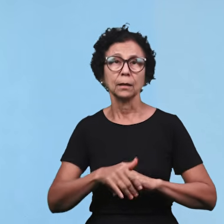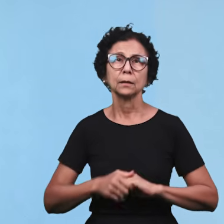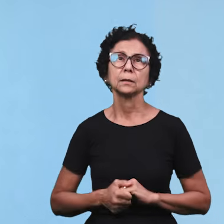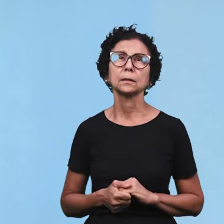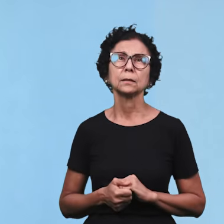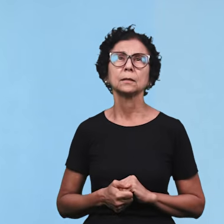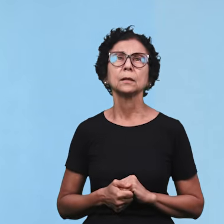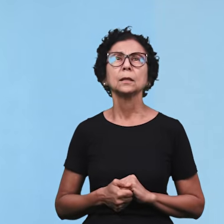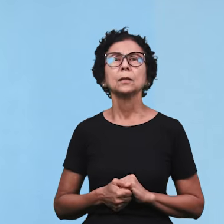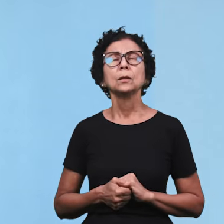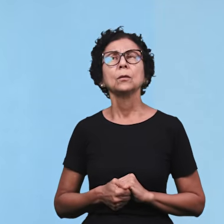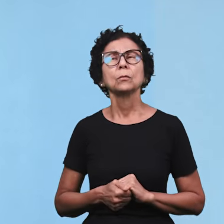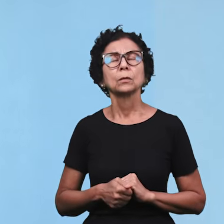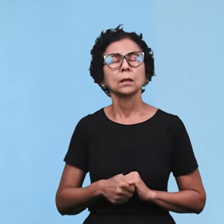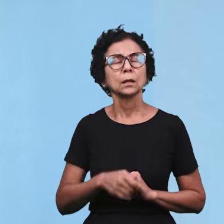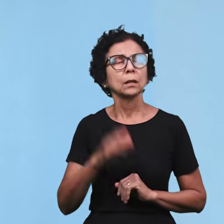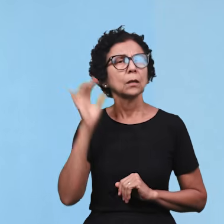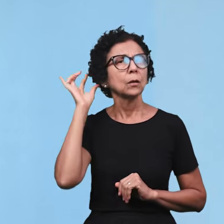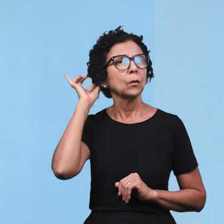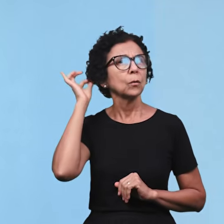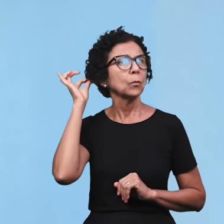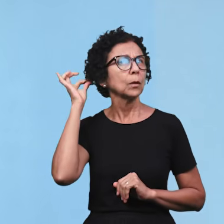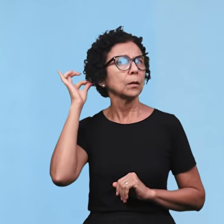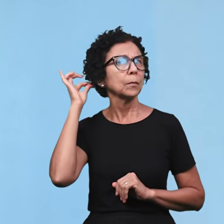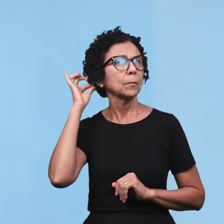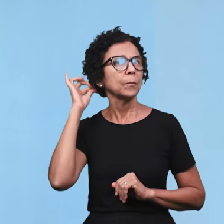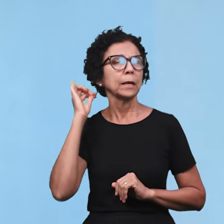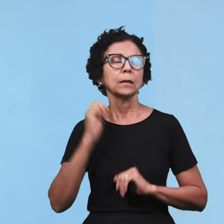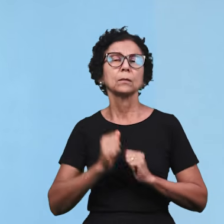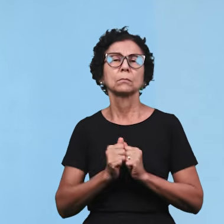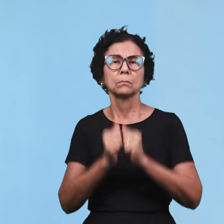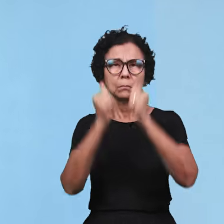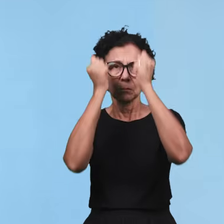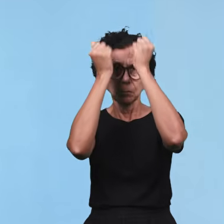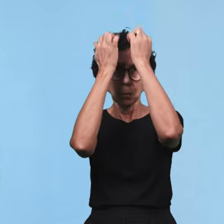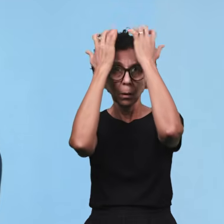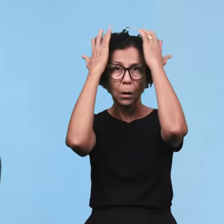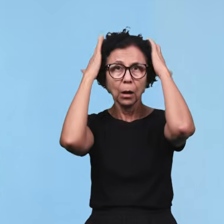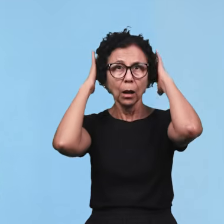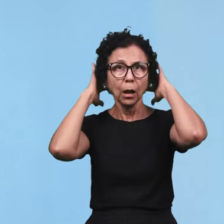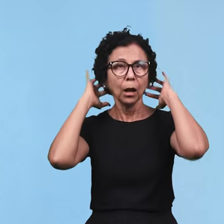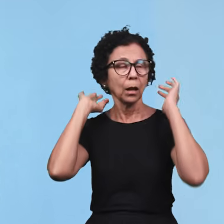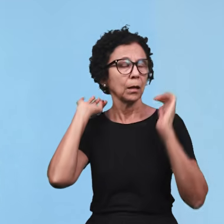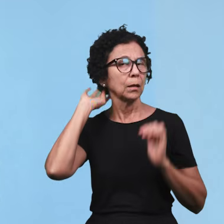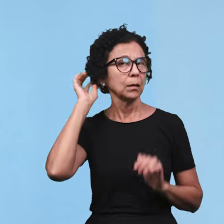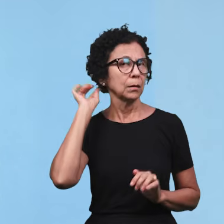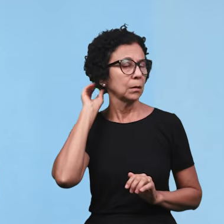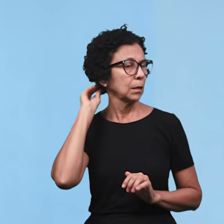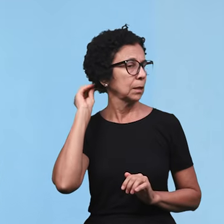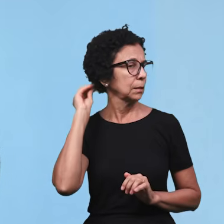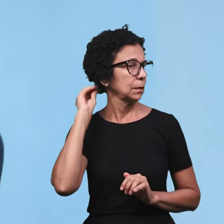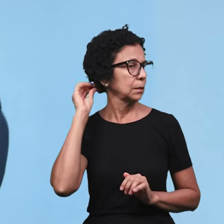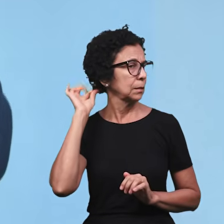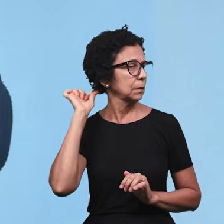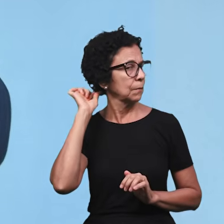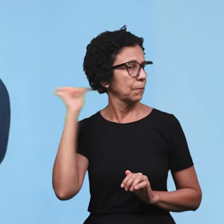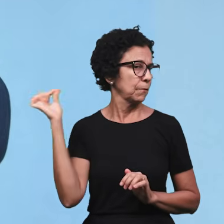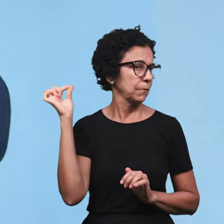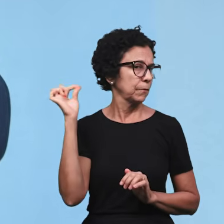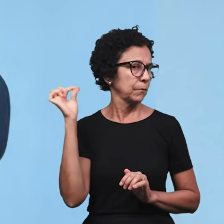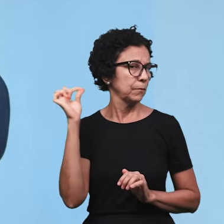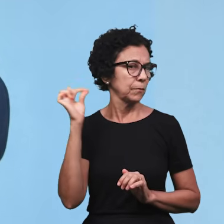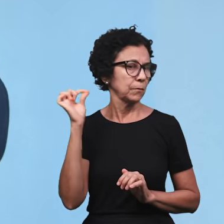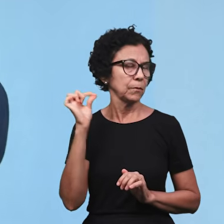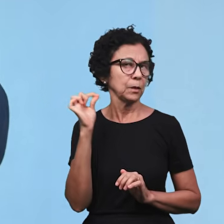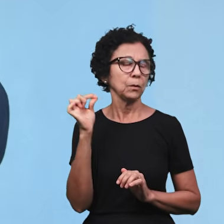não sabe, o transplante capilar nada mais é do que uma redistribuição de fios. A gente pega fios de uma determinada região. Quando a gente